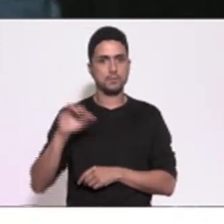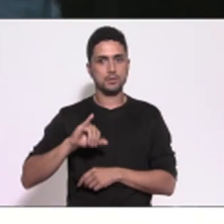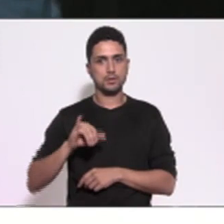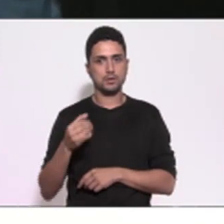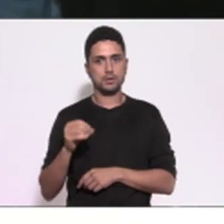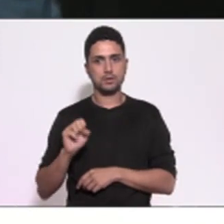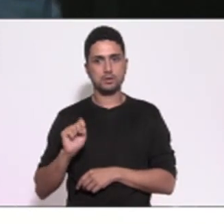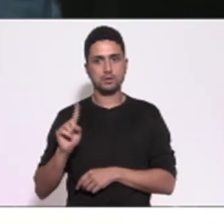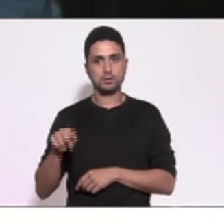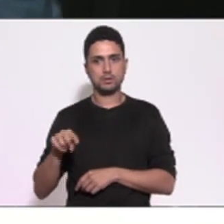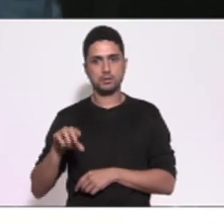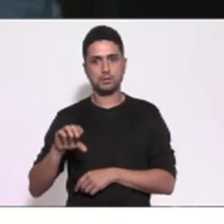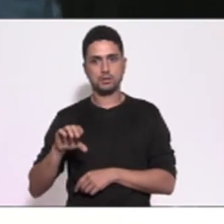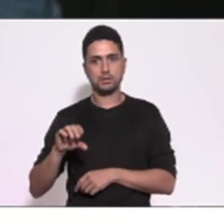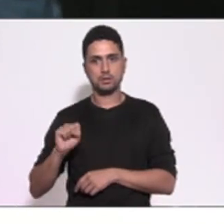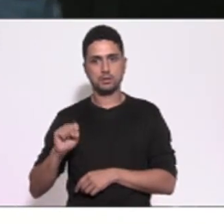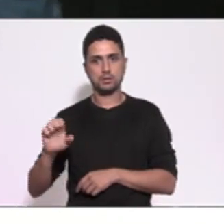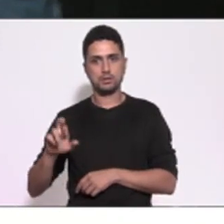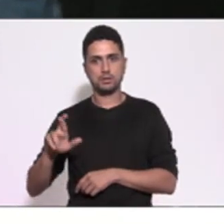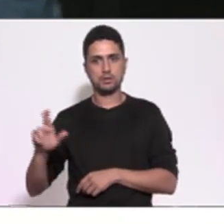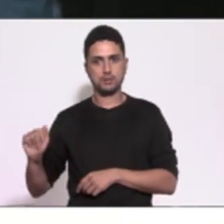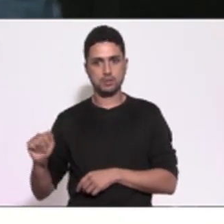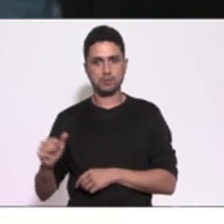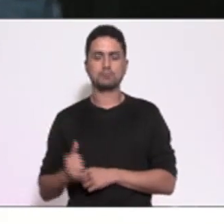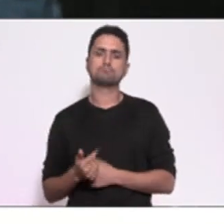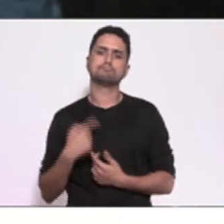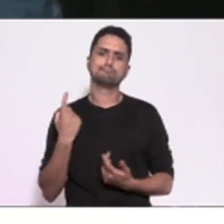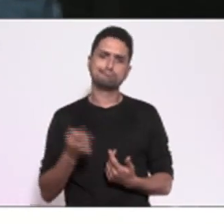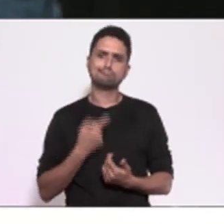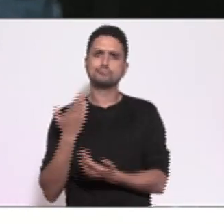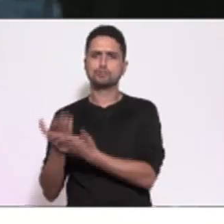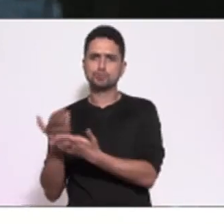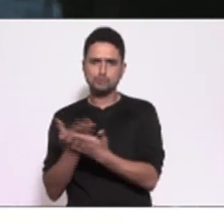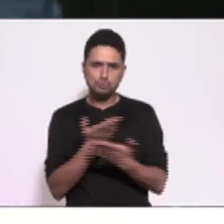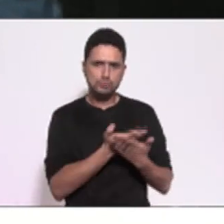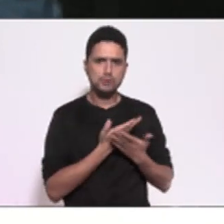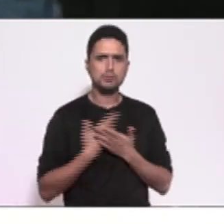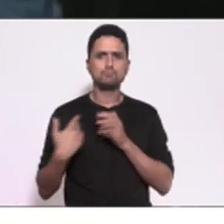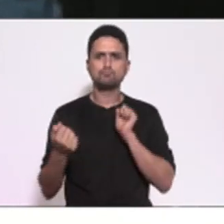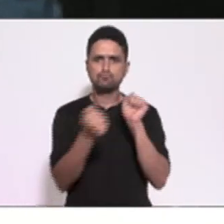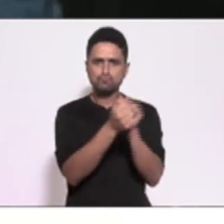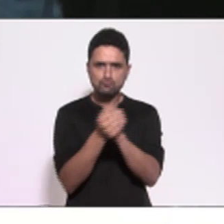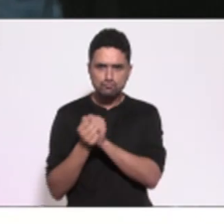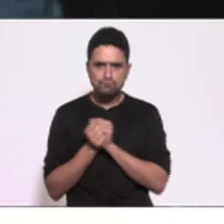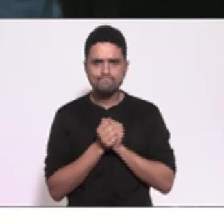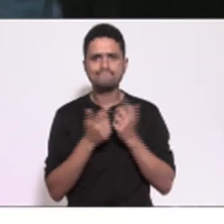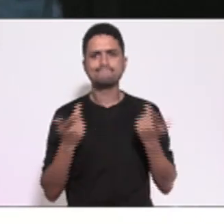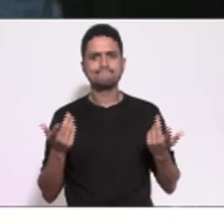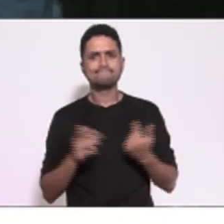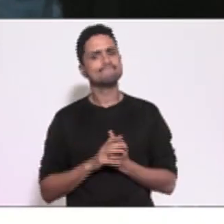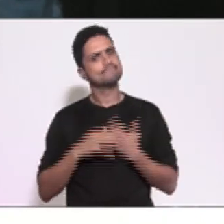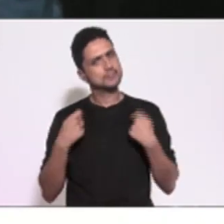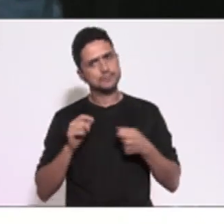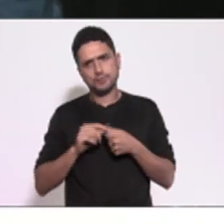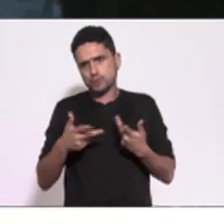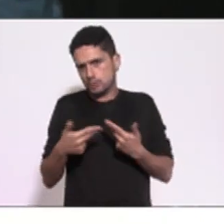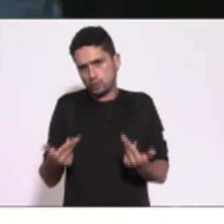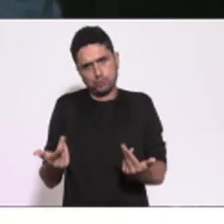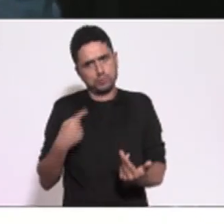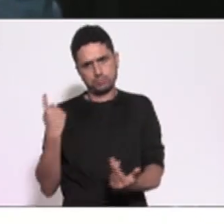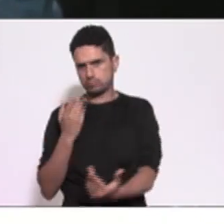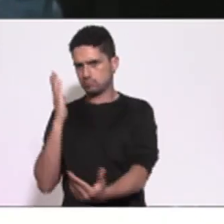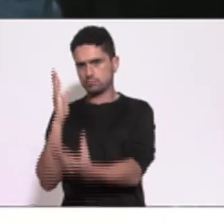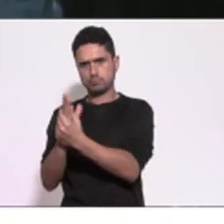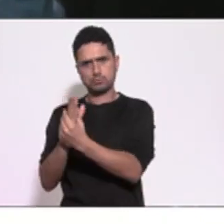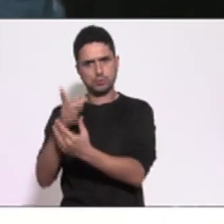José Serra. A ação foi muito bem estudada, muito bem estruturada, e a gente precisa fazer algo, porque dia 20